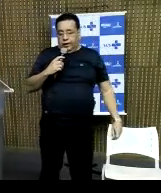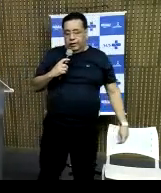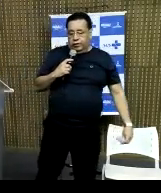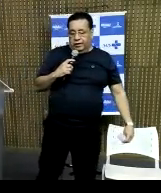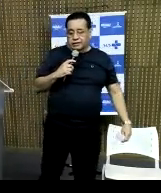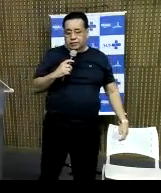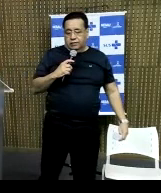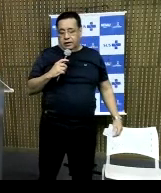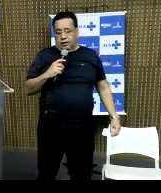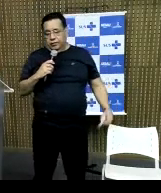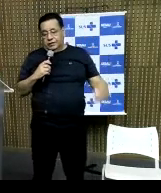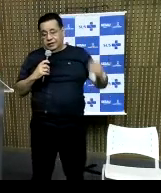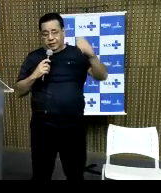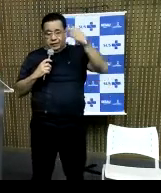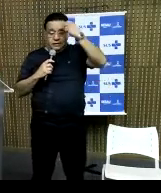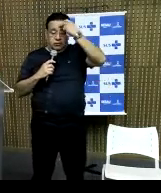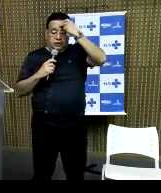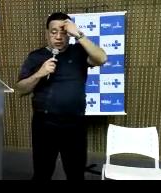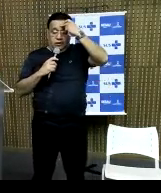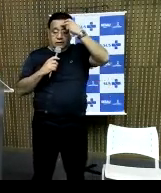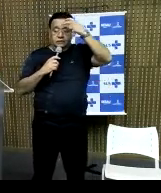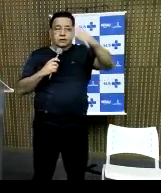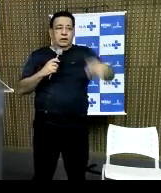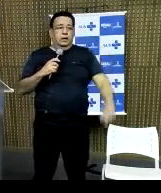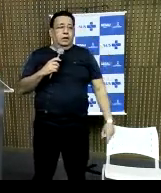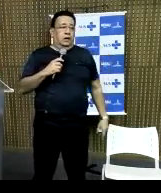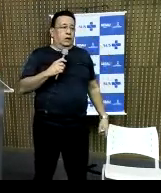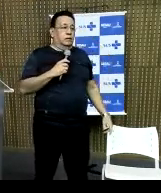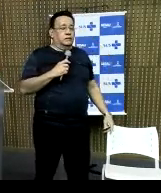Bem, com relação ao número de atendimento da saúde na hora, né?